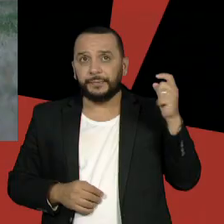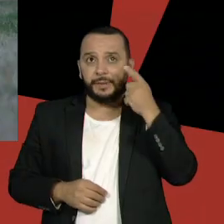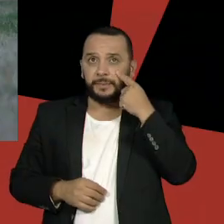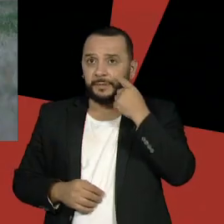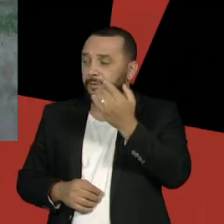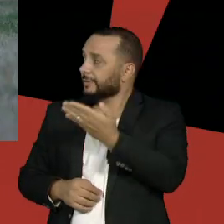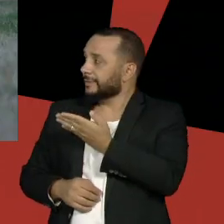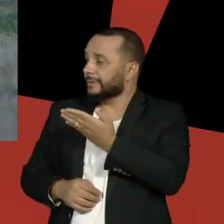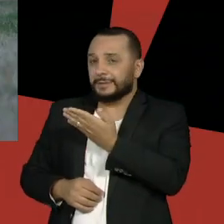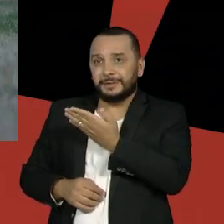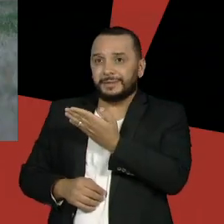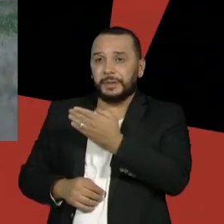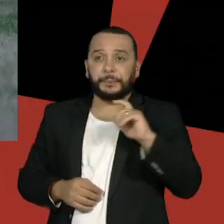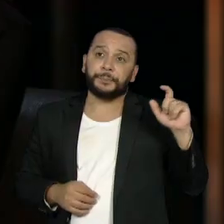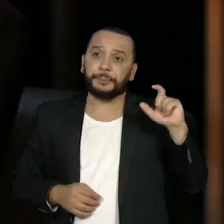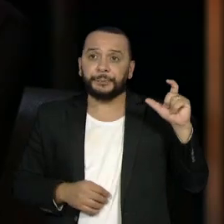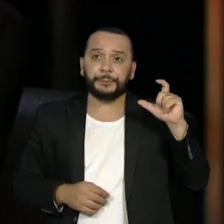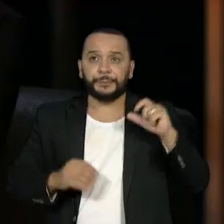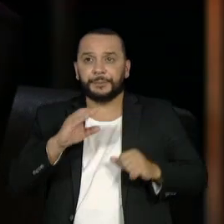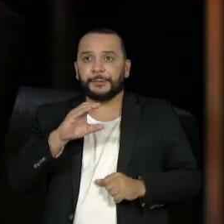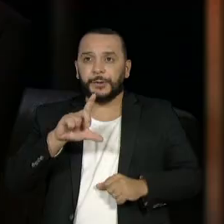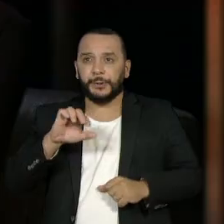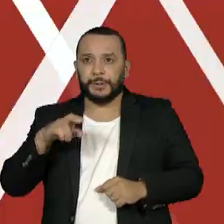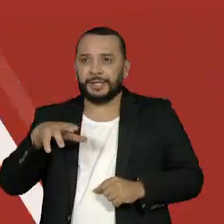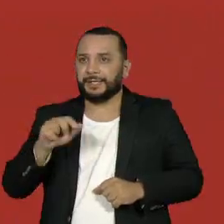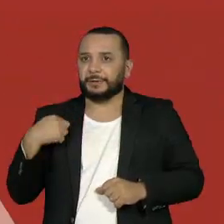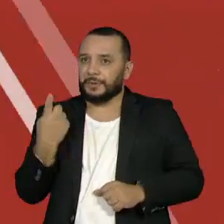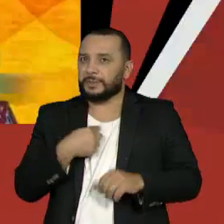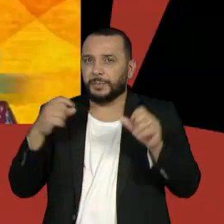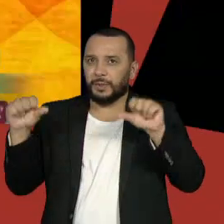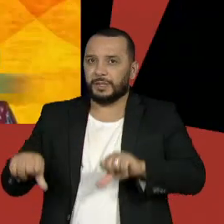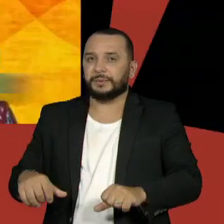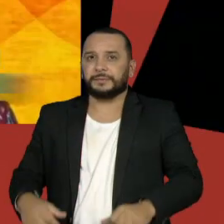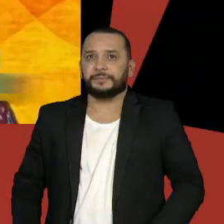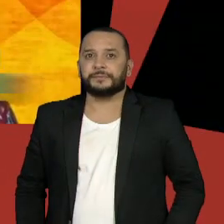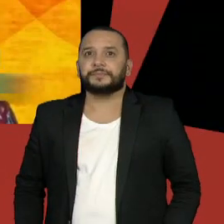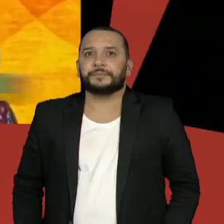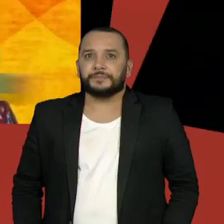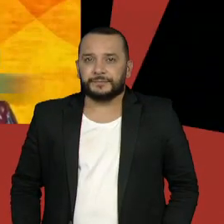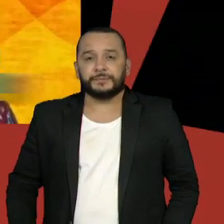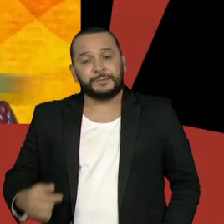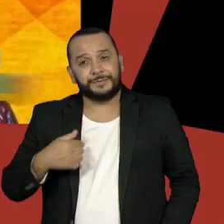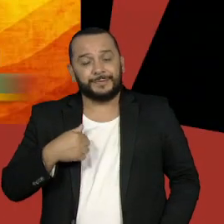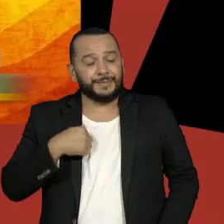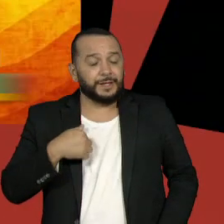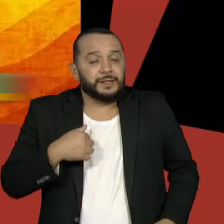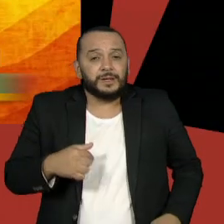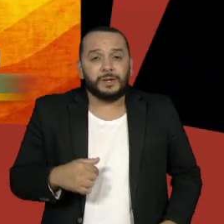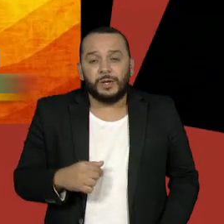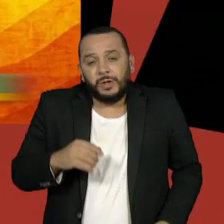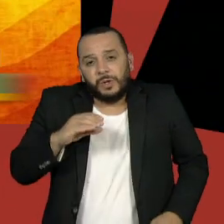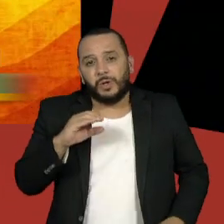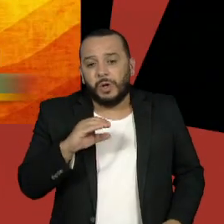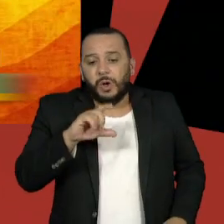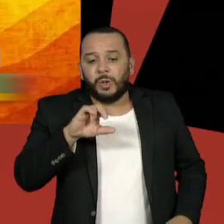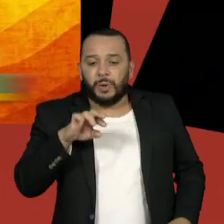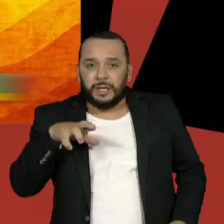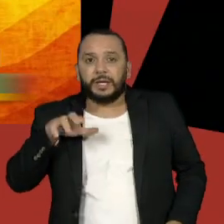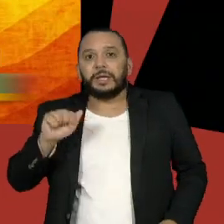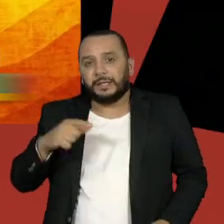mostra para Ema O pior é que não